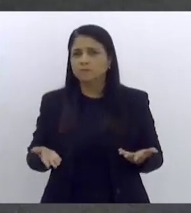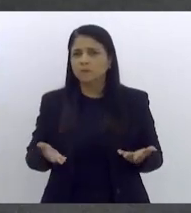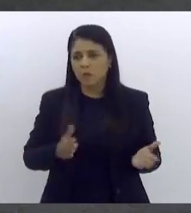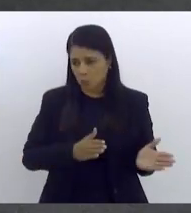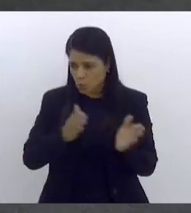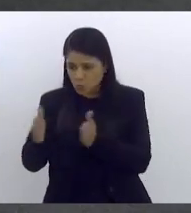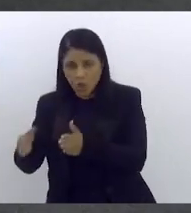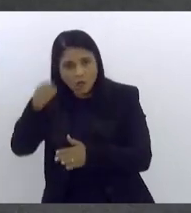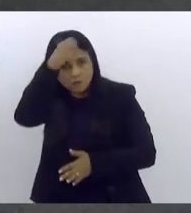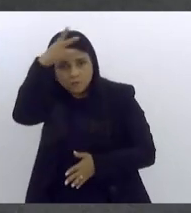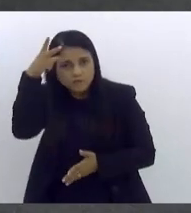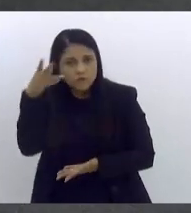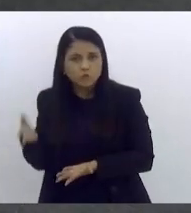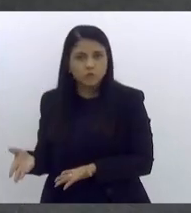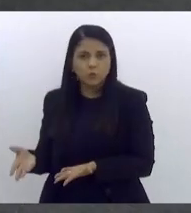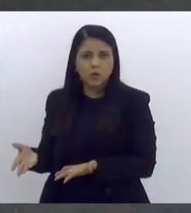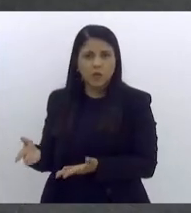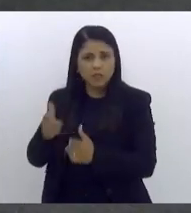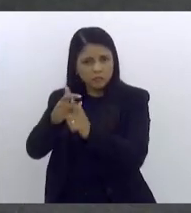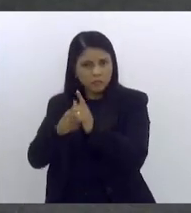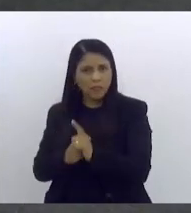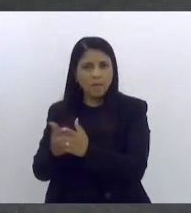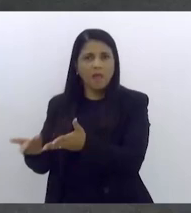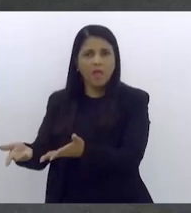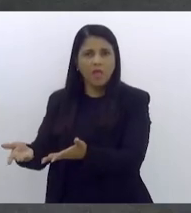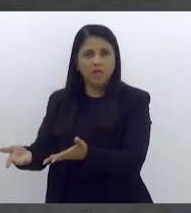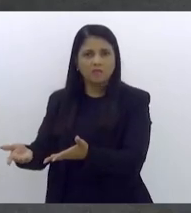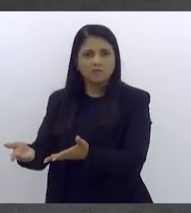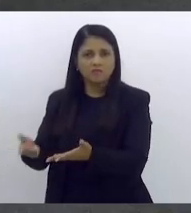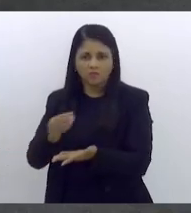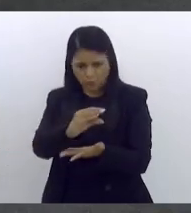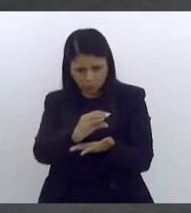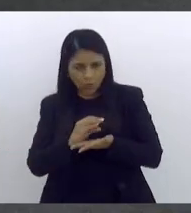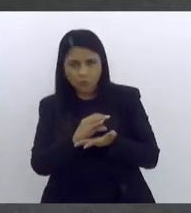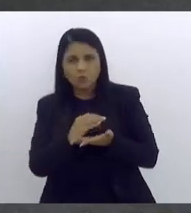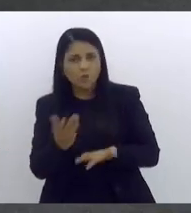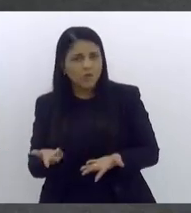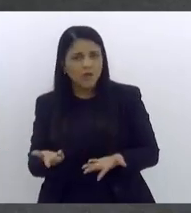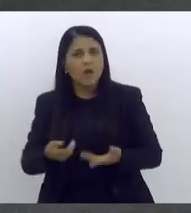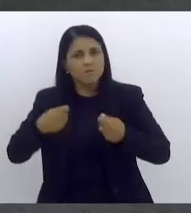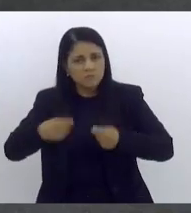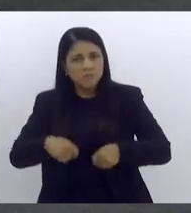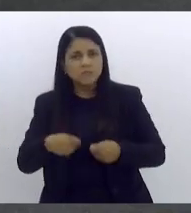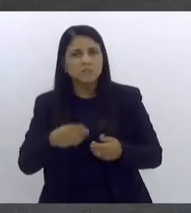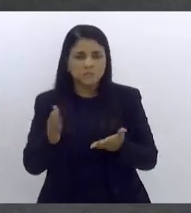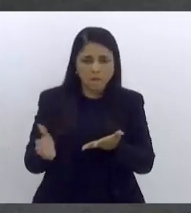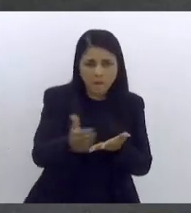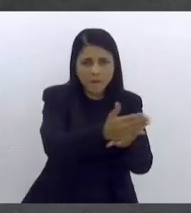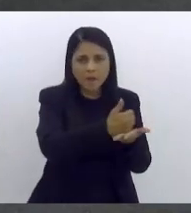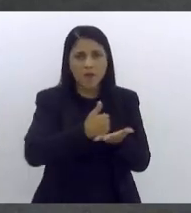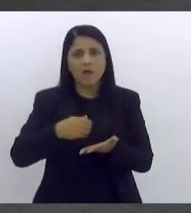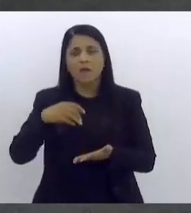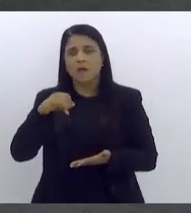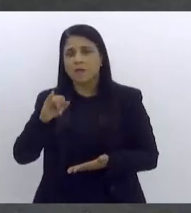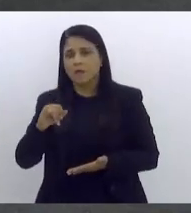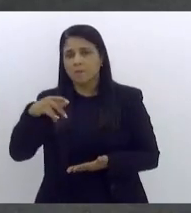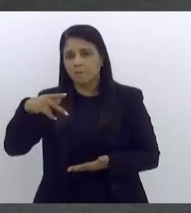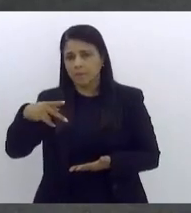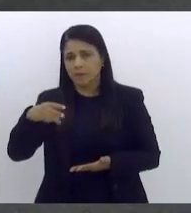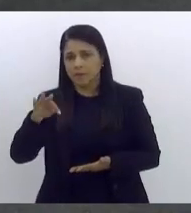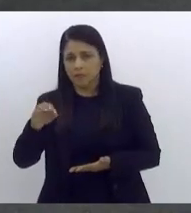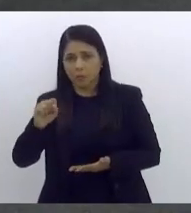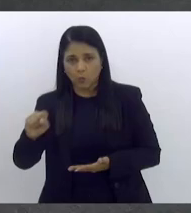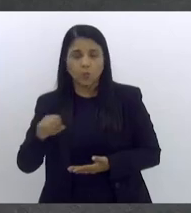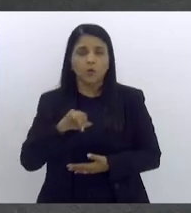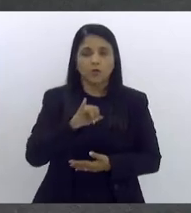também a prefeitura não pode ficar dependendo só dessa fonte de recurso. É preciso aumentar a arrecadação de IPTU, de ISS, movimentar